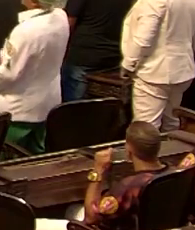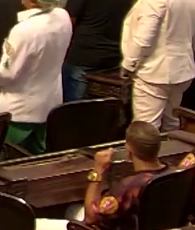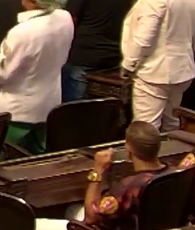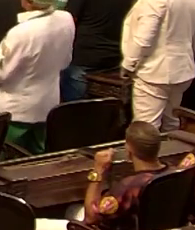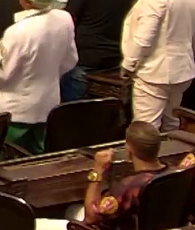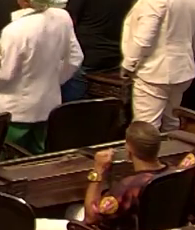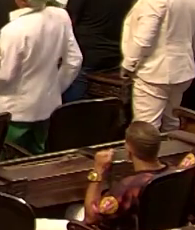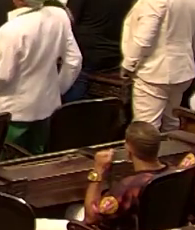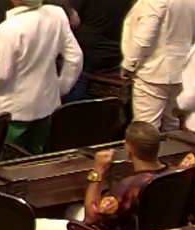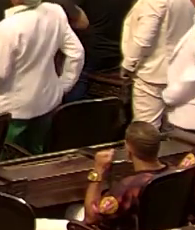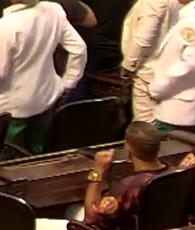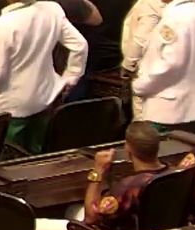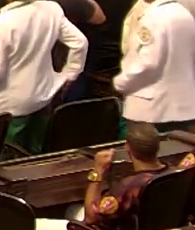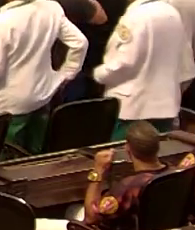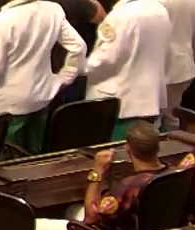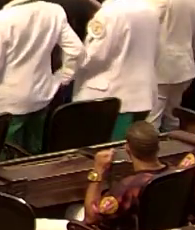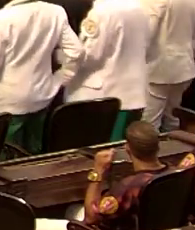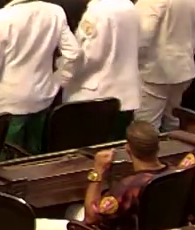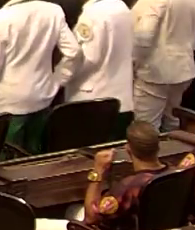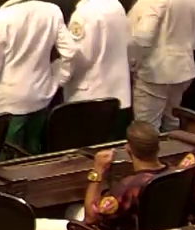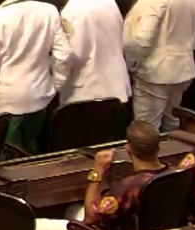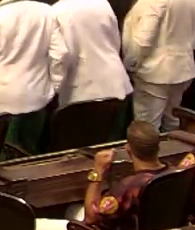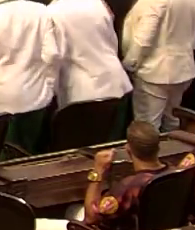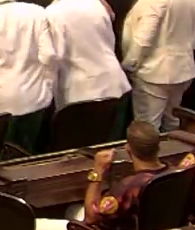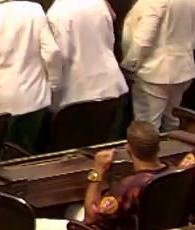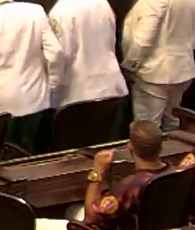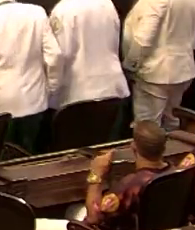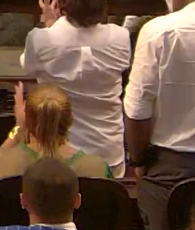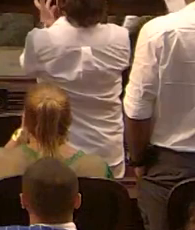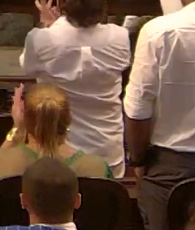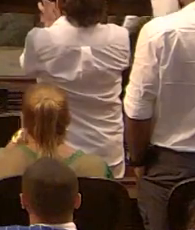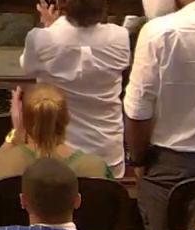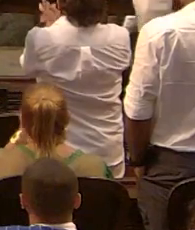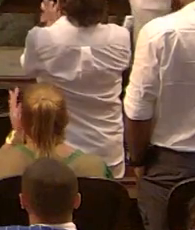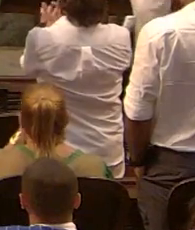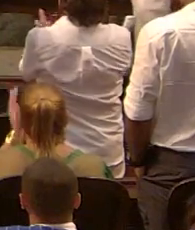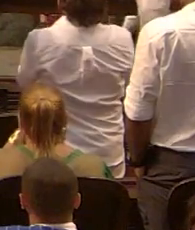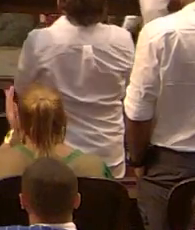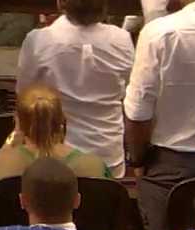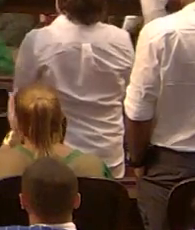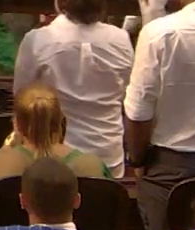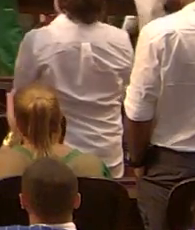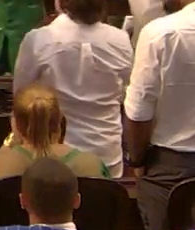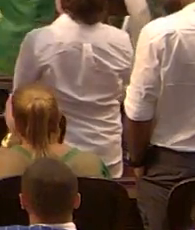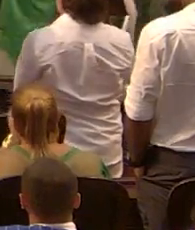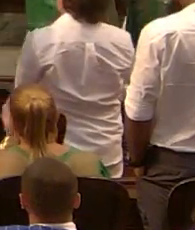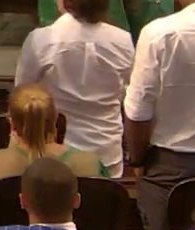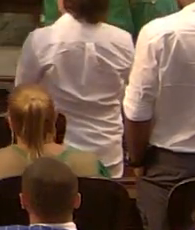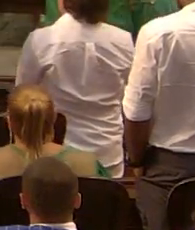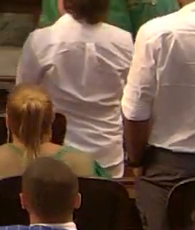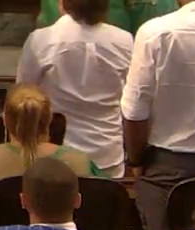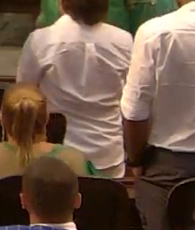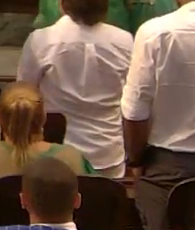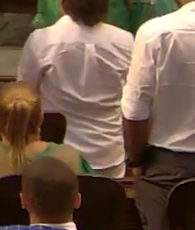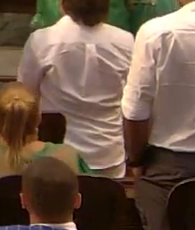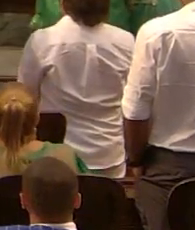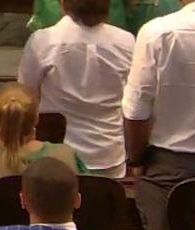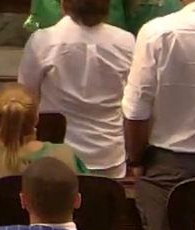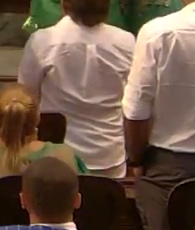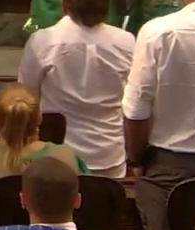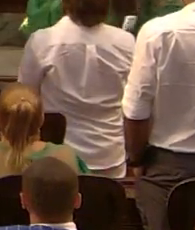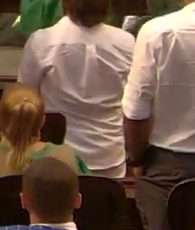império serrano. Você conhece bem o meu ver, onde mora toda a fé dos preceitos de